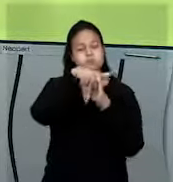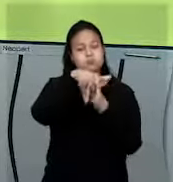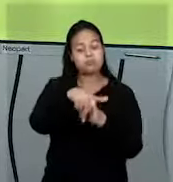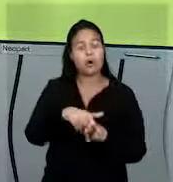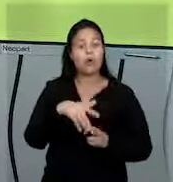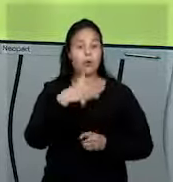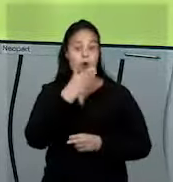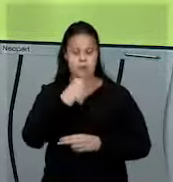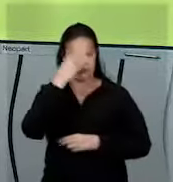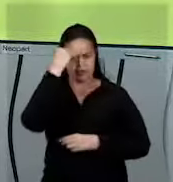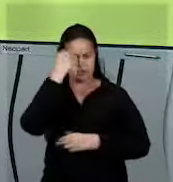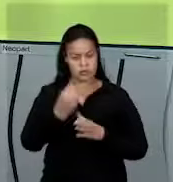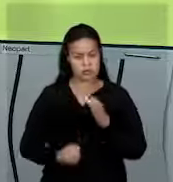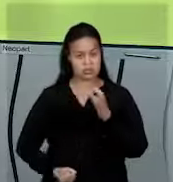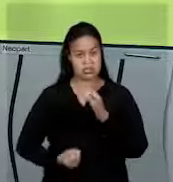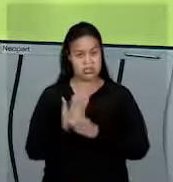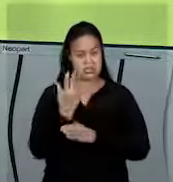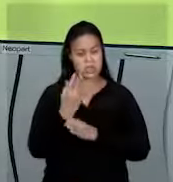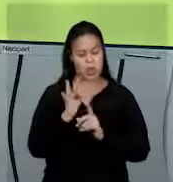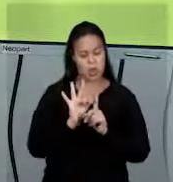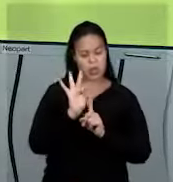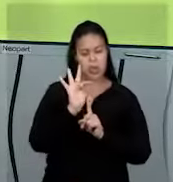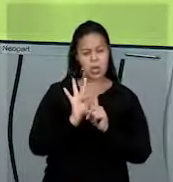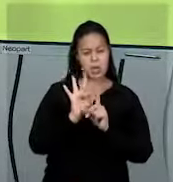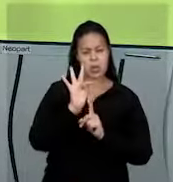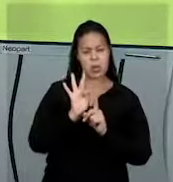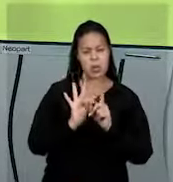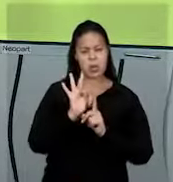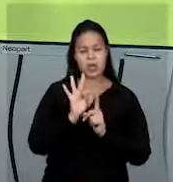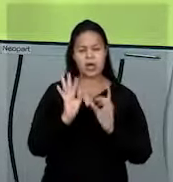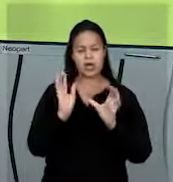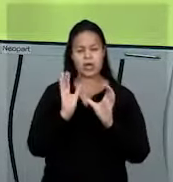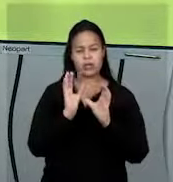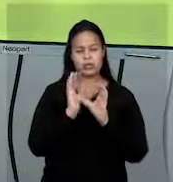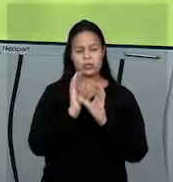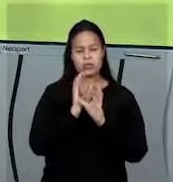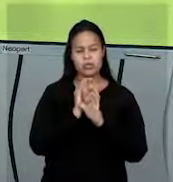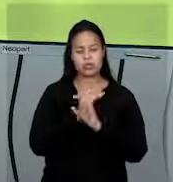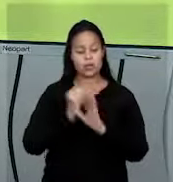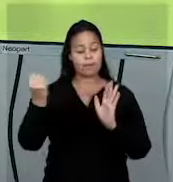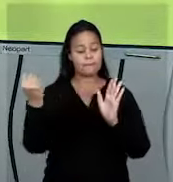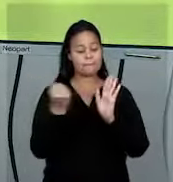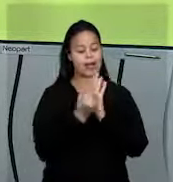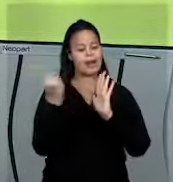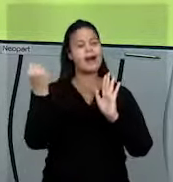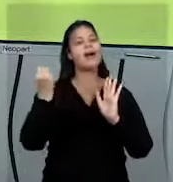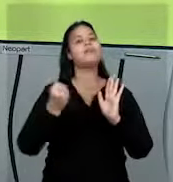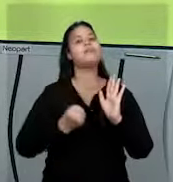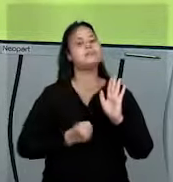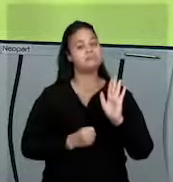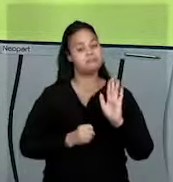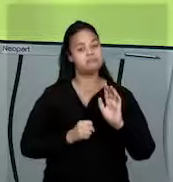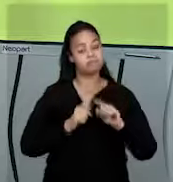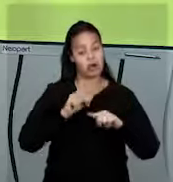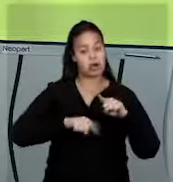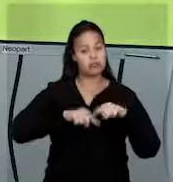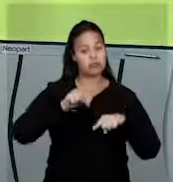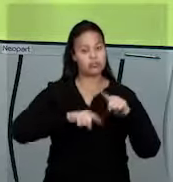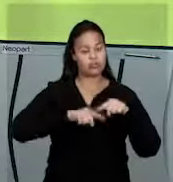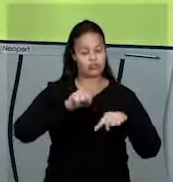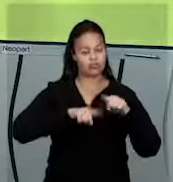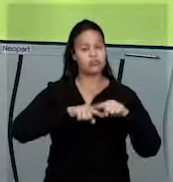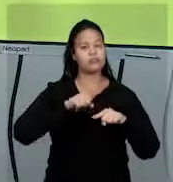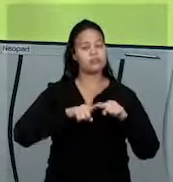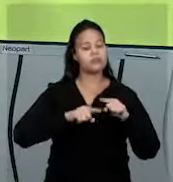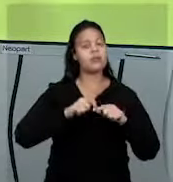máquina térmica, uma máquina a vapor, e patenteou essa máquina a vapor. E aí ele precisava